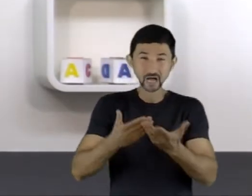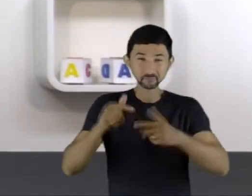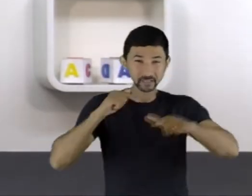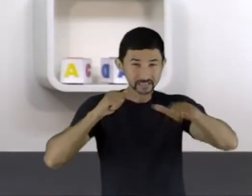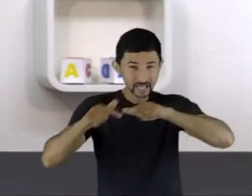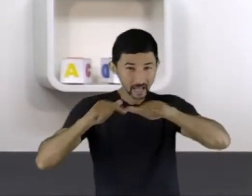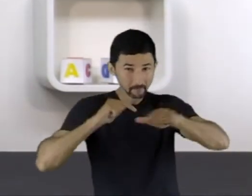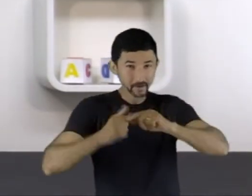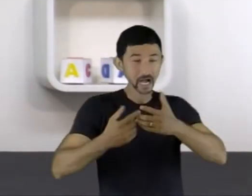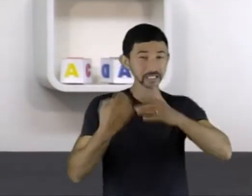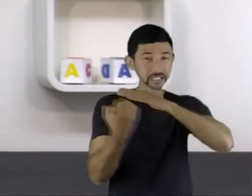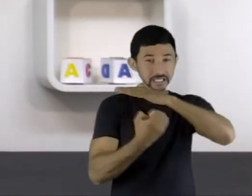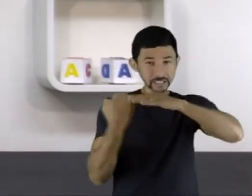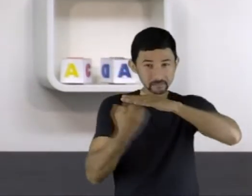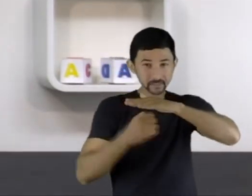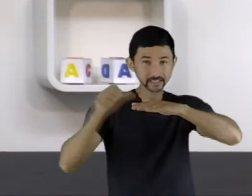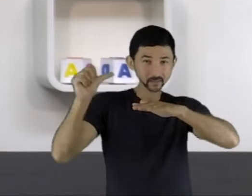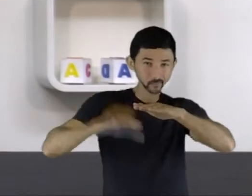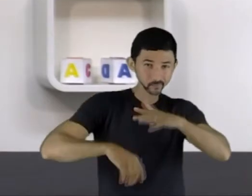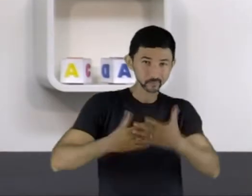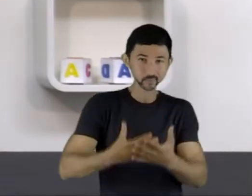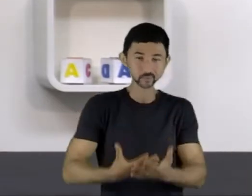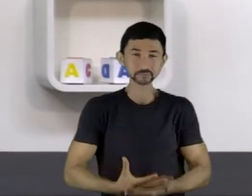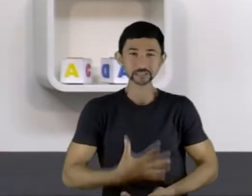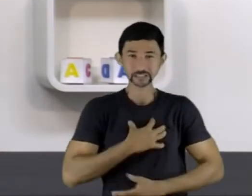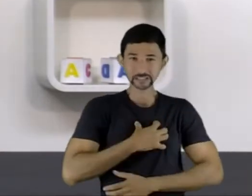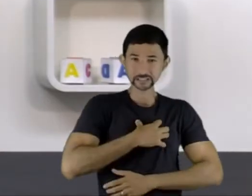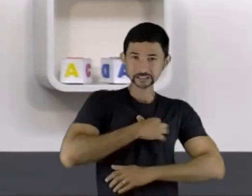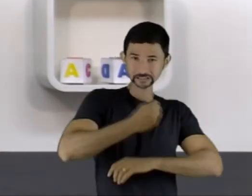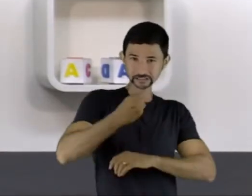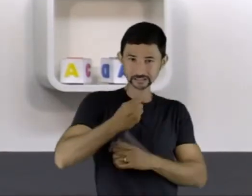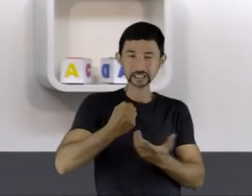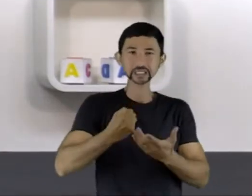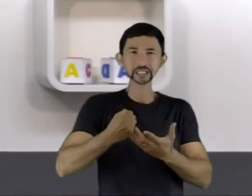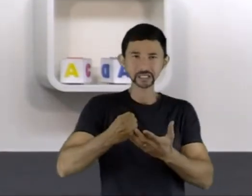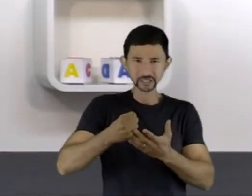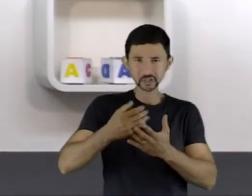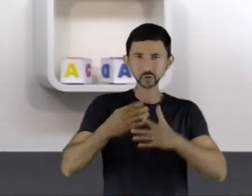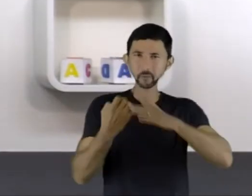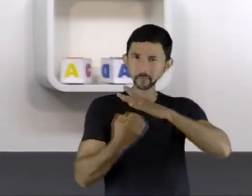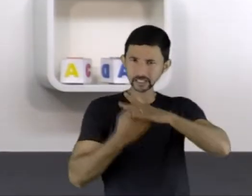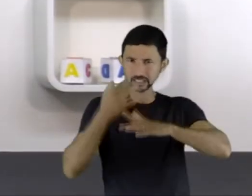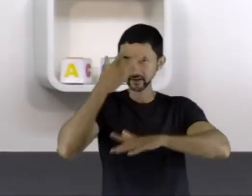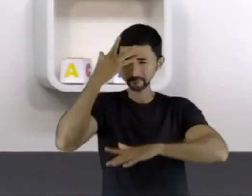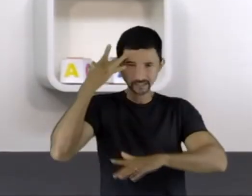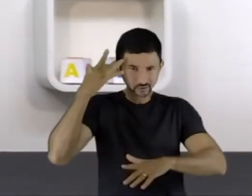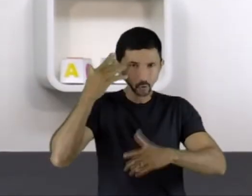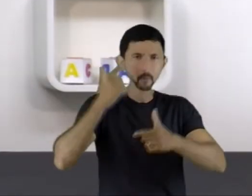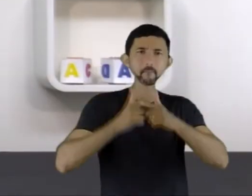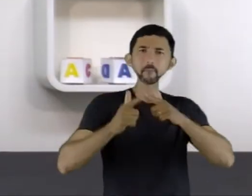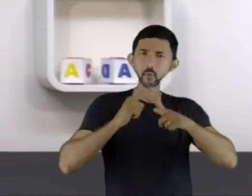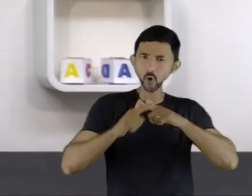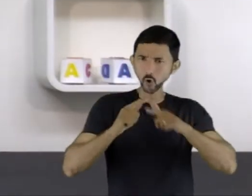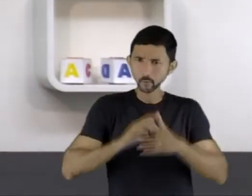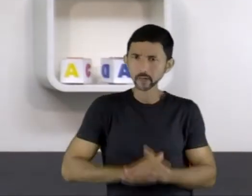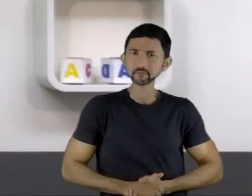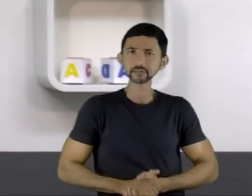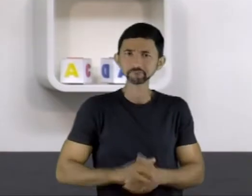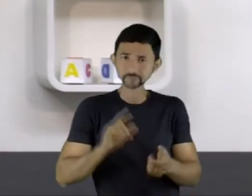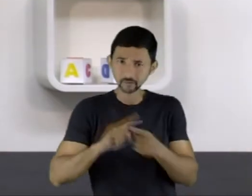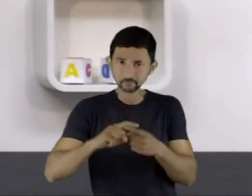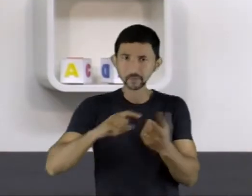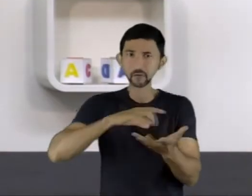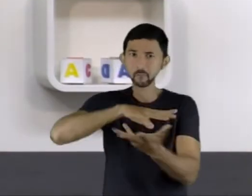de empresas, suicídio de empresários, porque a crise foi muito grande, tá? E as consequências para o mundo